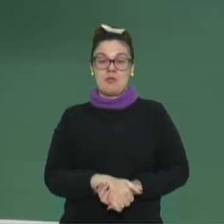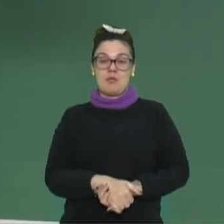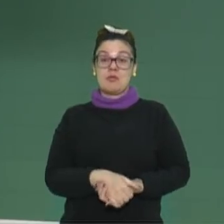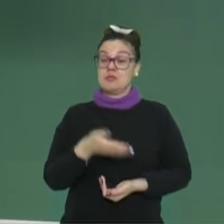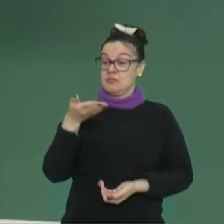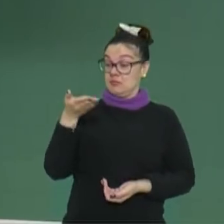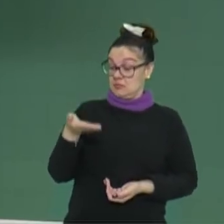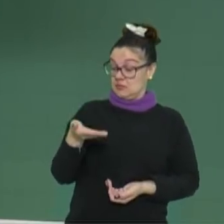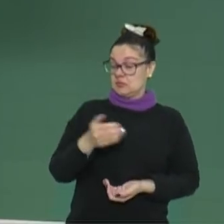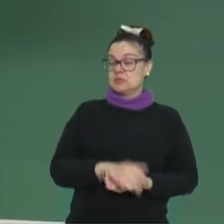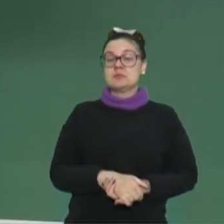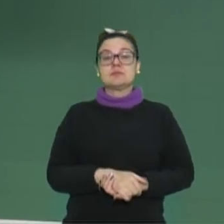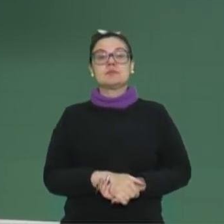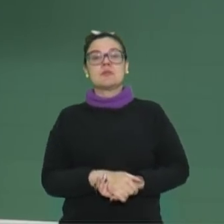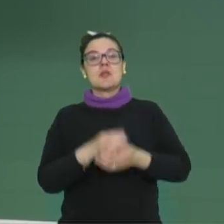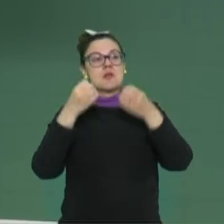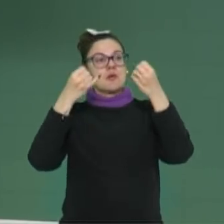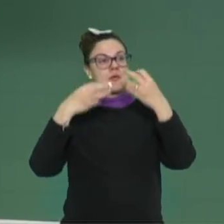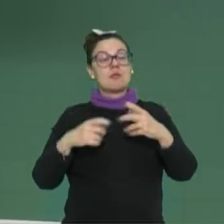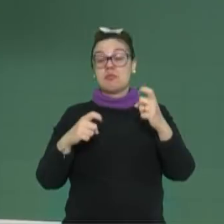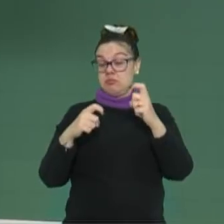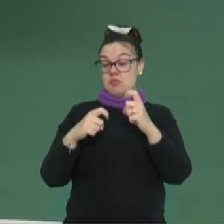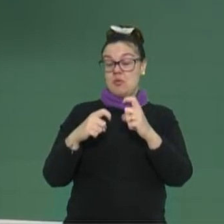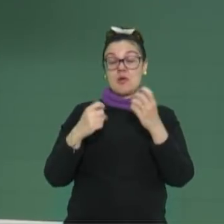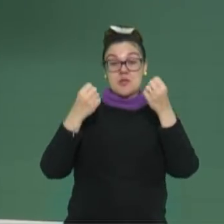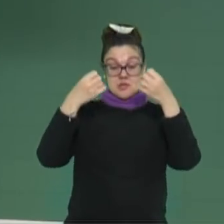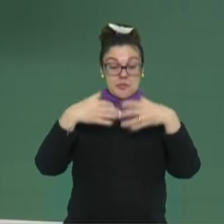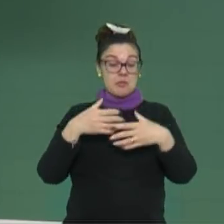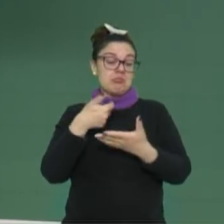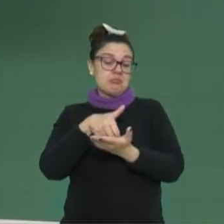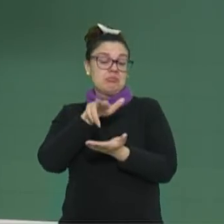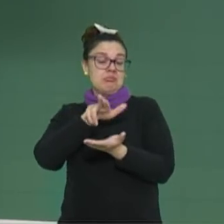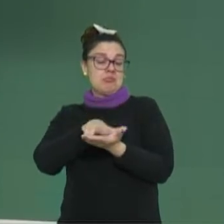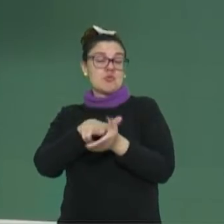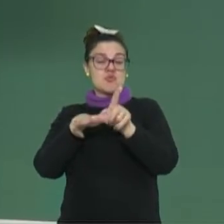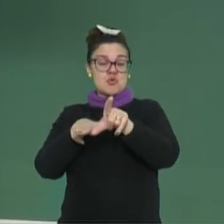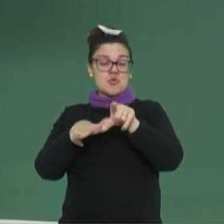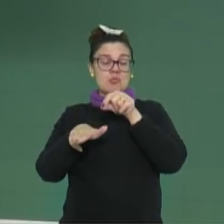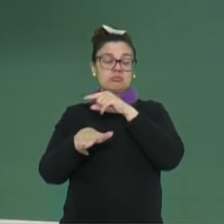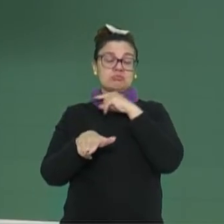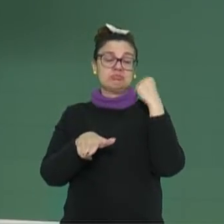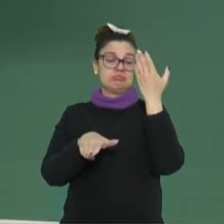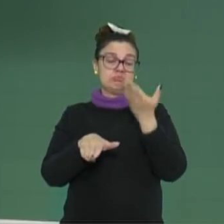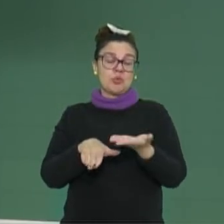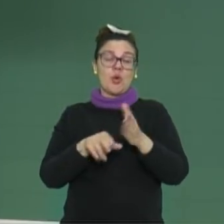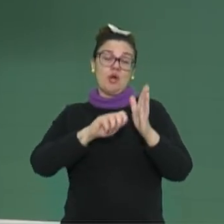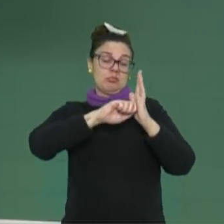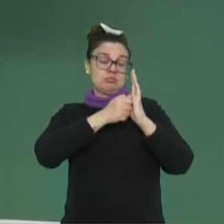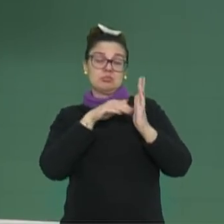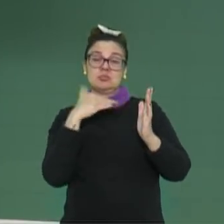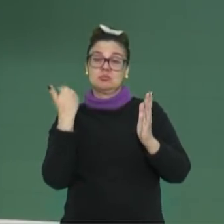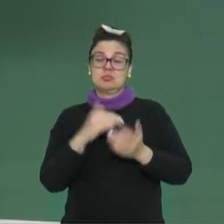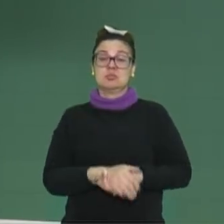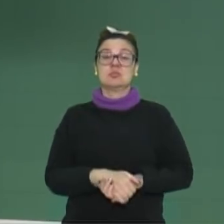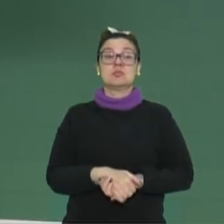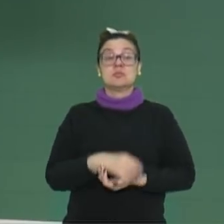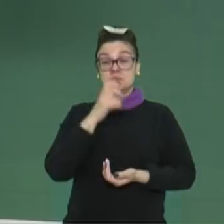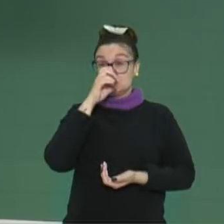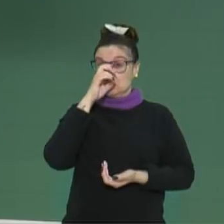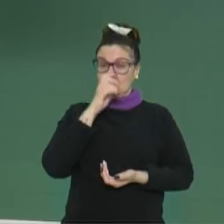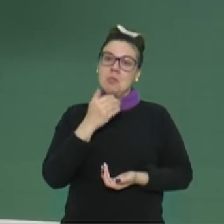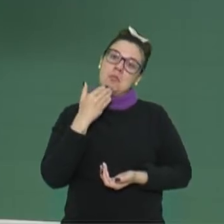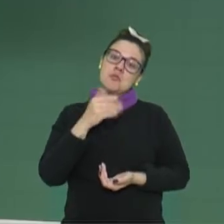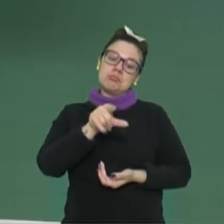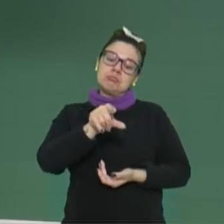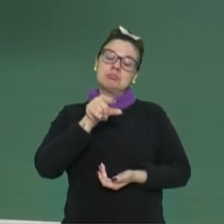por exemplo, que o paciente pode chegar a essa decisão. E pode ser permitido a ele tomar essa decisão de extinguir a